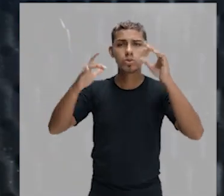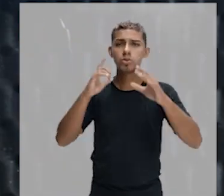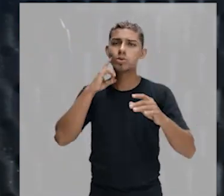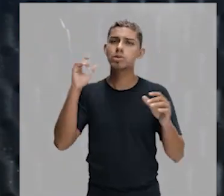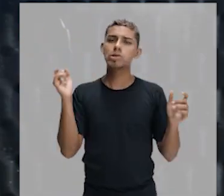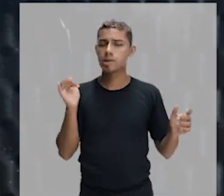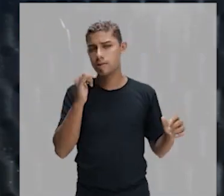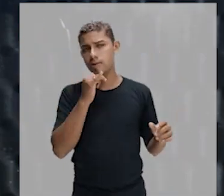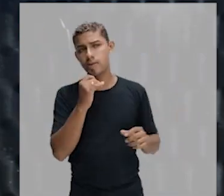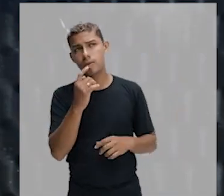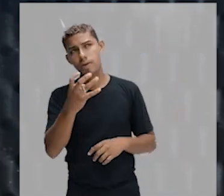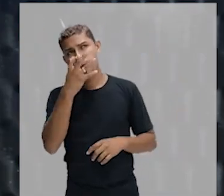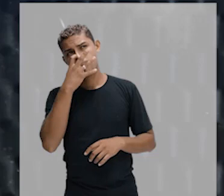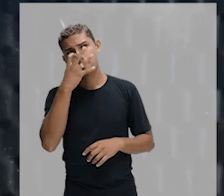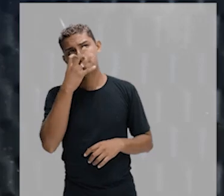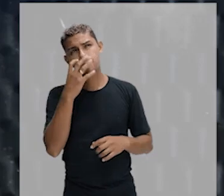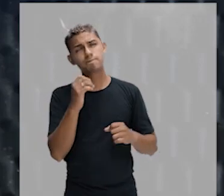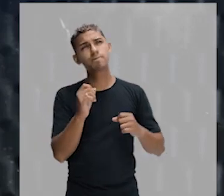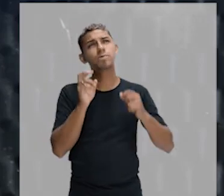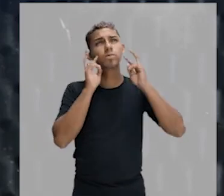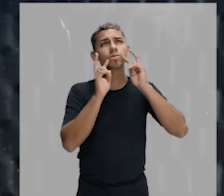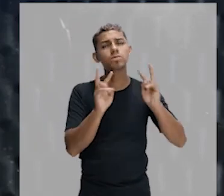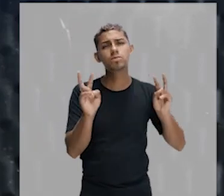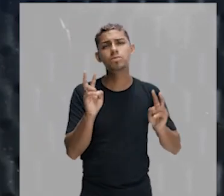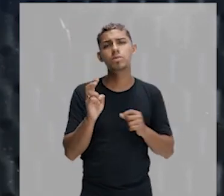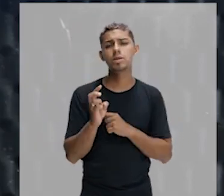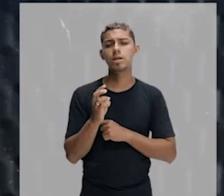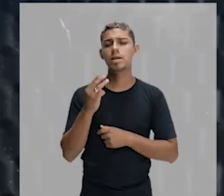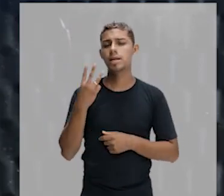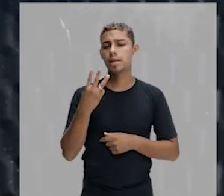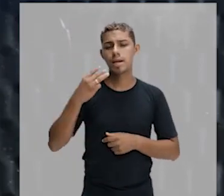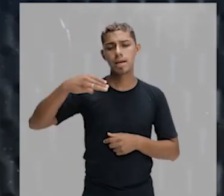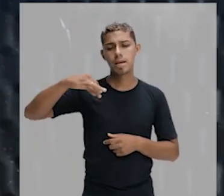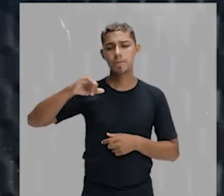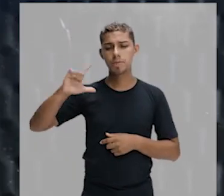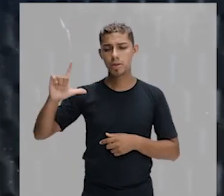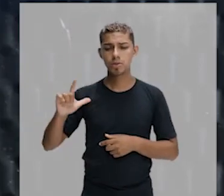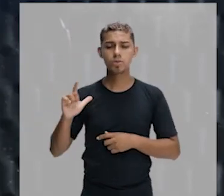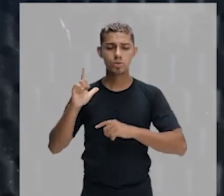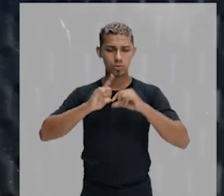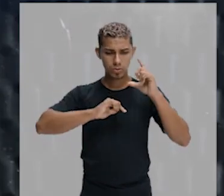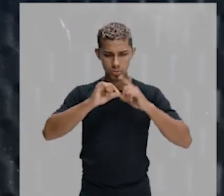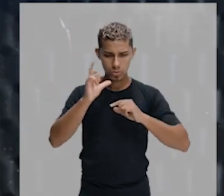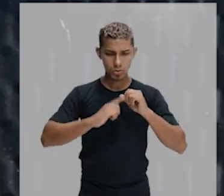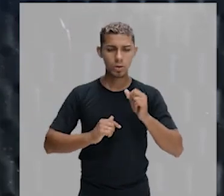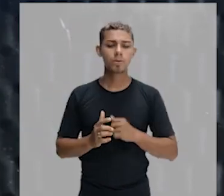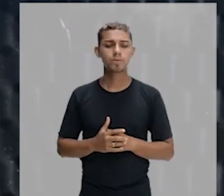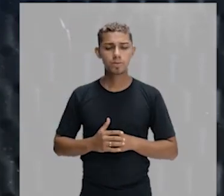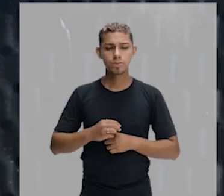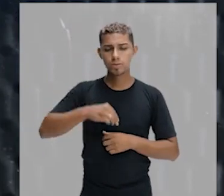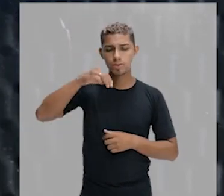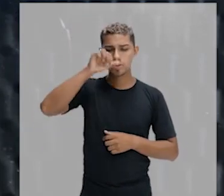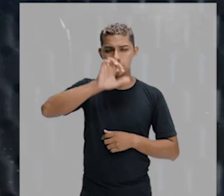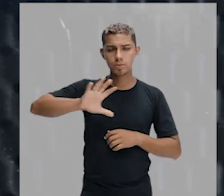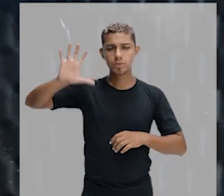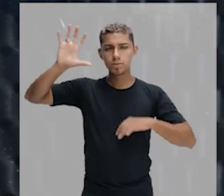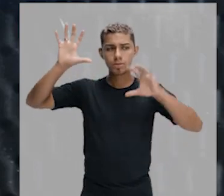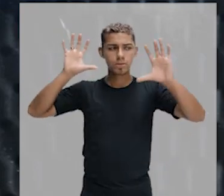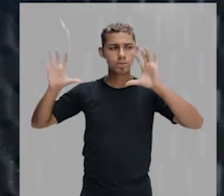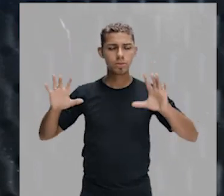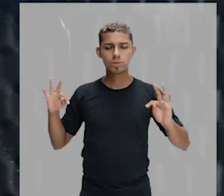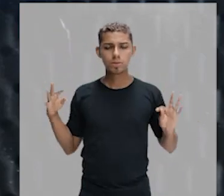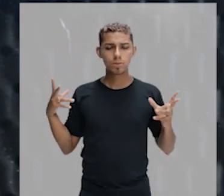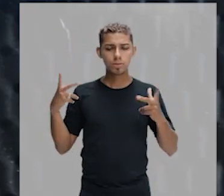bem iluminado, nós conseguimos ver cerca de 3.000 estrelas, certo? Mapeando todo o céu ao longo da noite e durante todo o